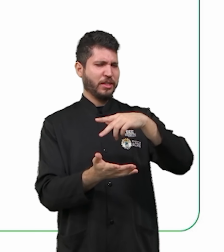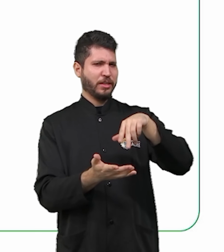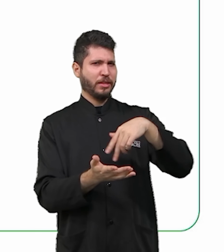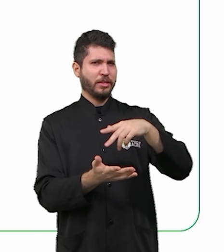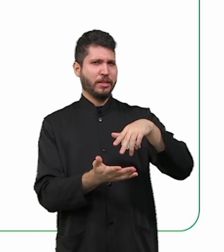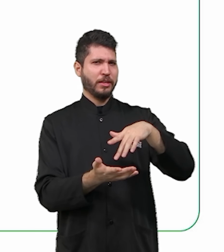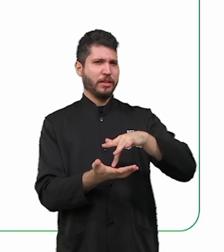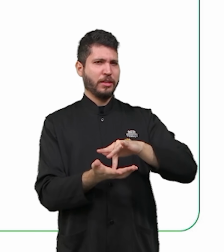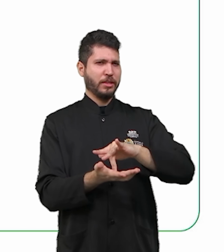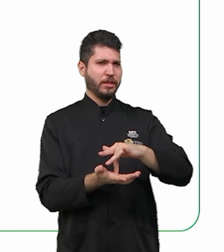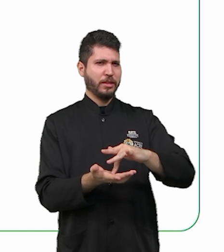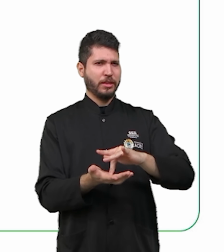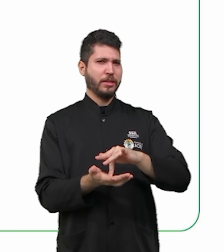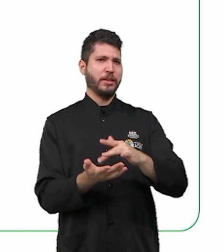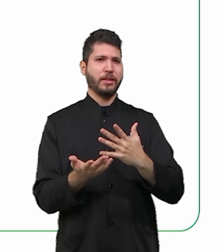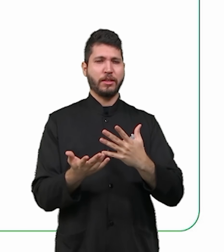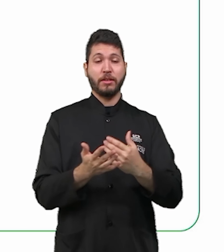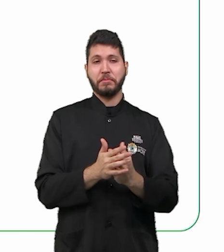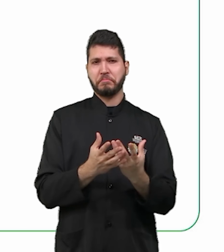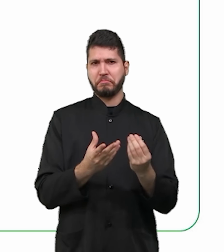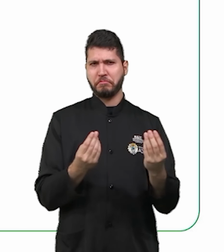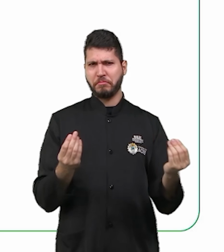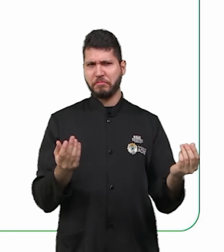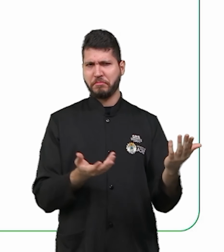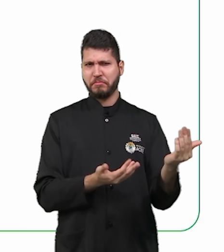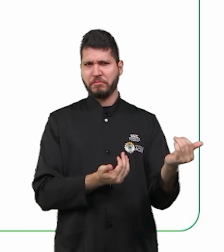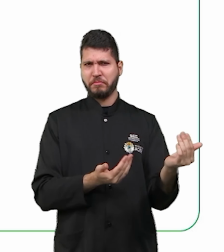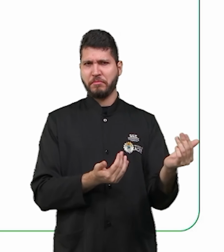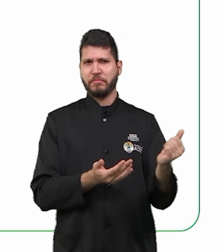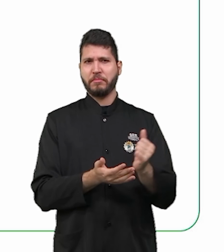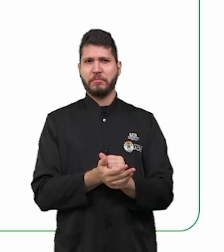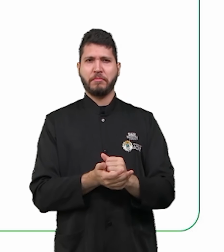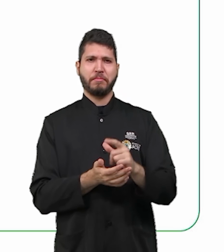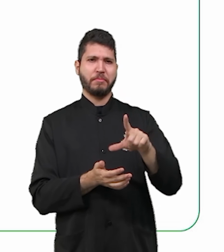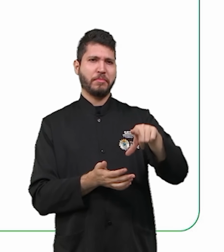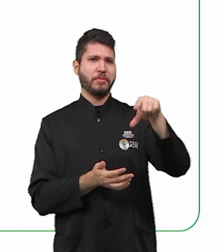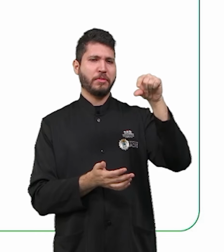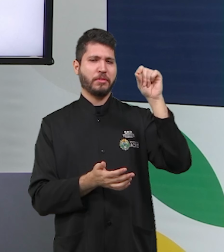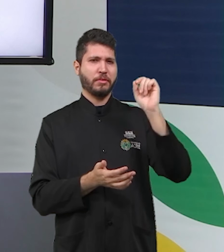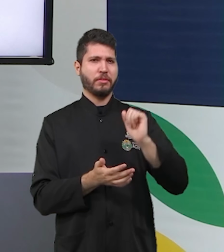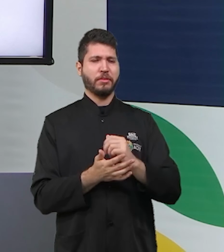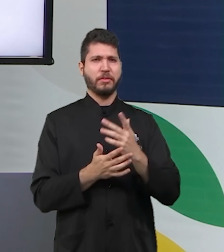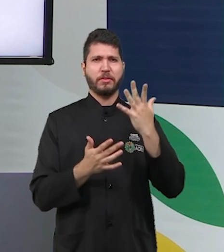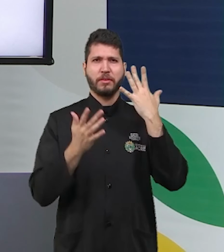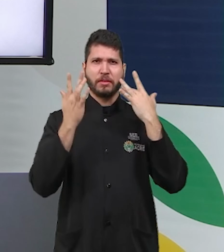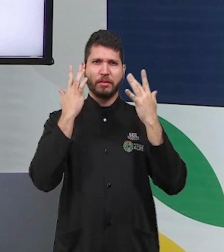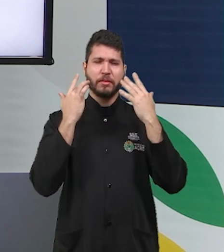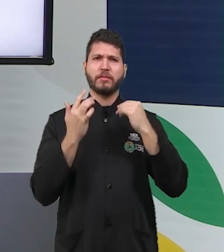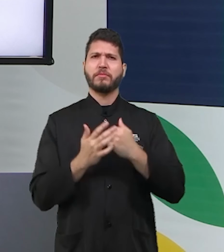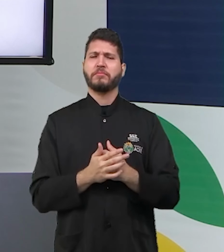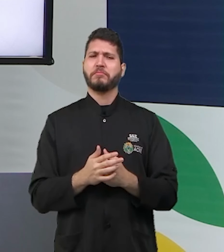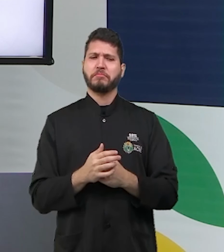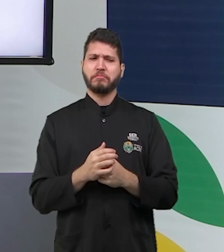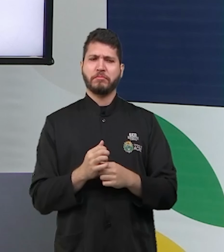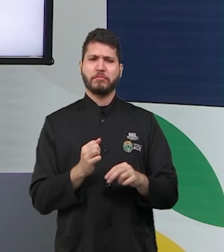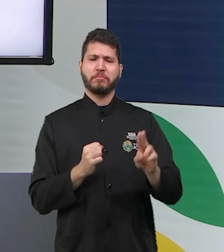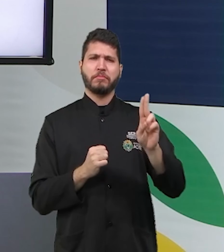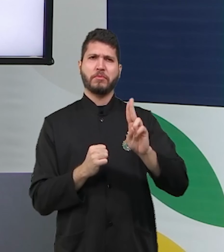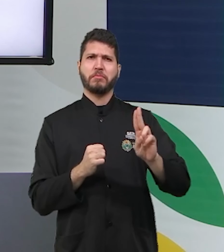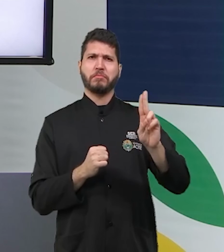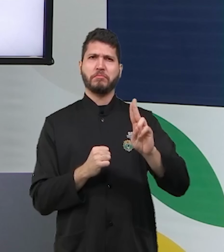Muitos jóvenes preferem el teatro gestual a la dança clássica. Professora, a senhora não usou o verbo gustar aí, por